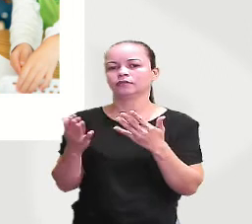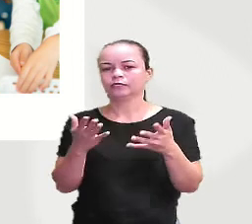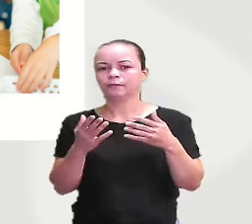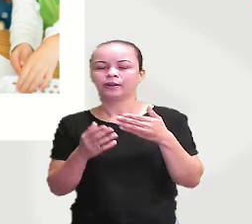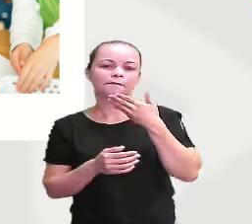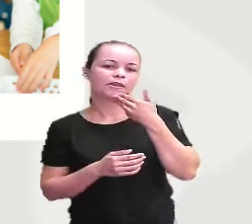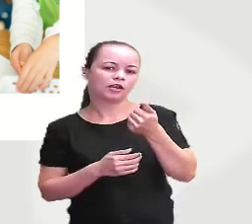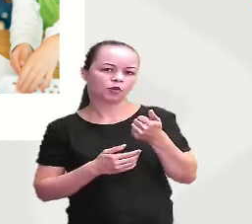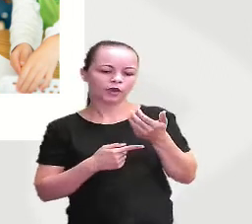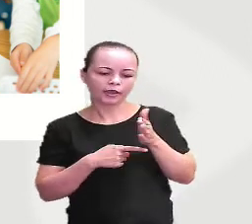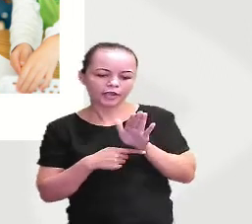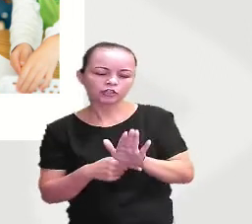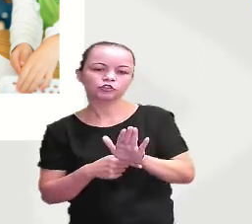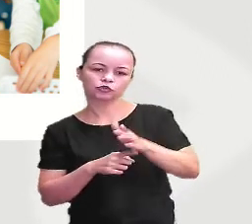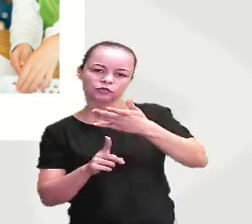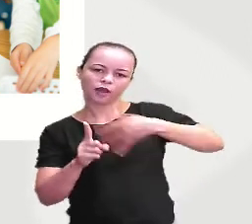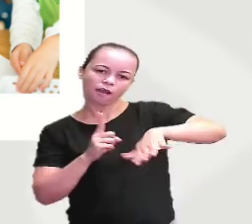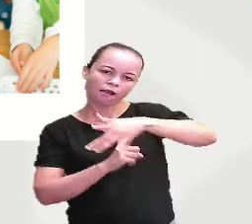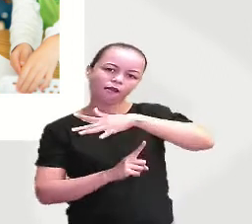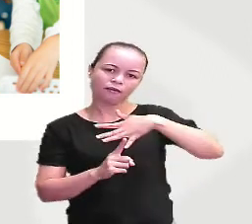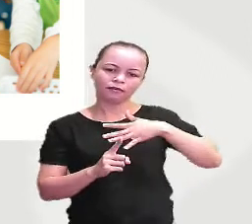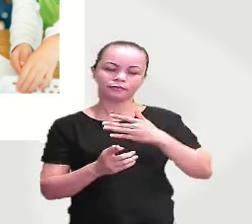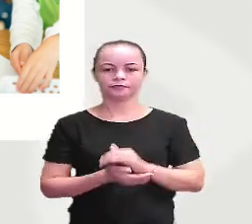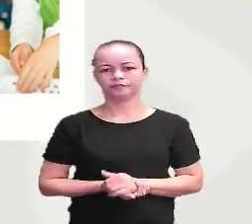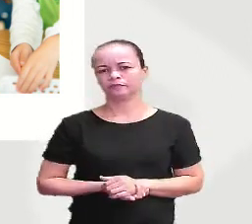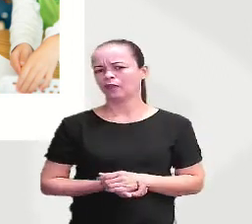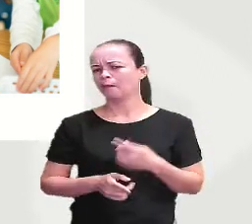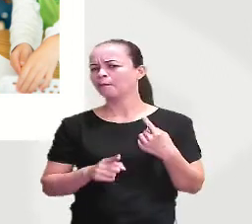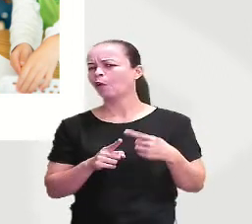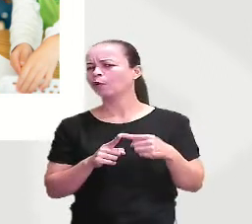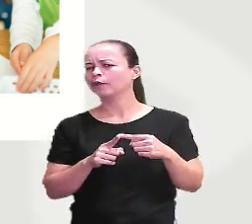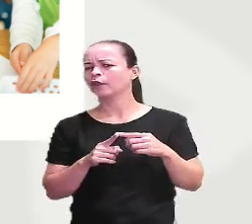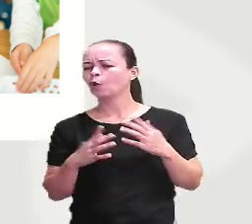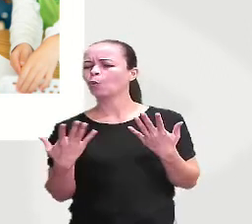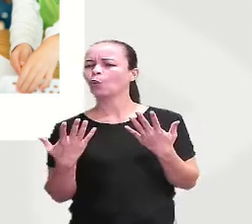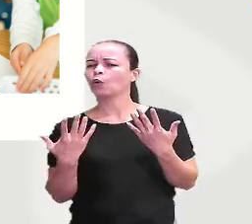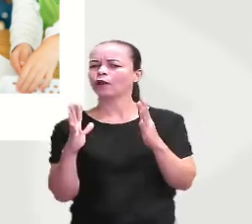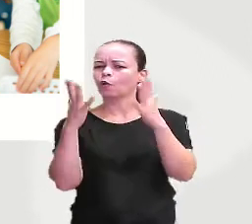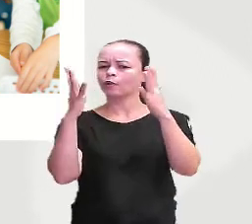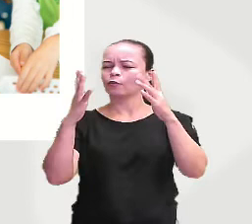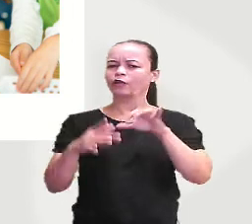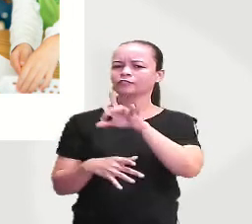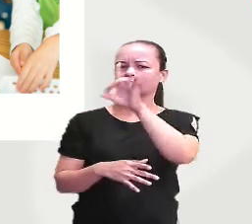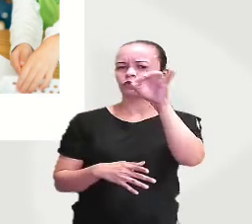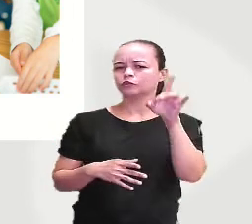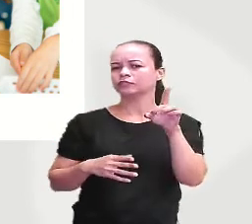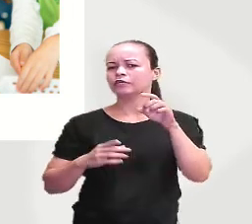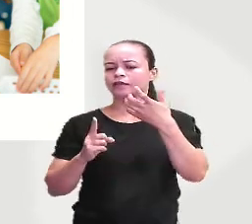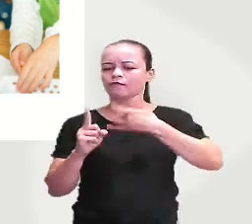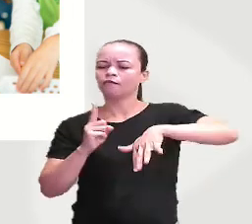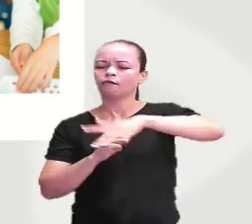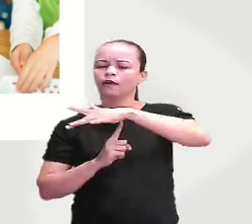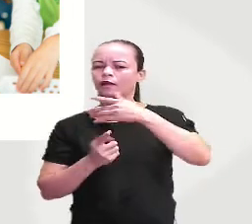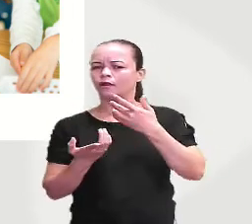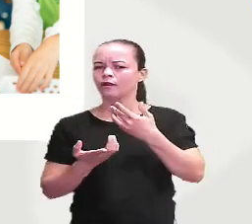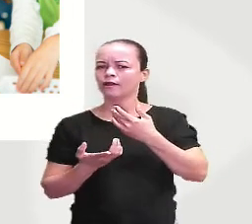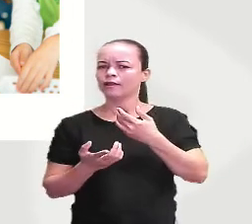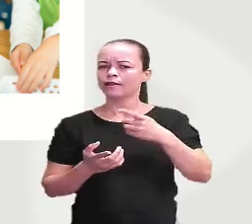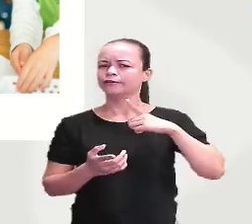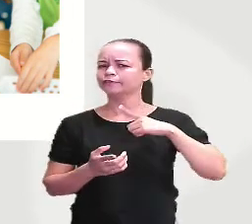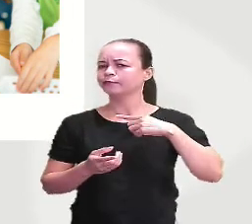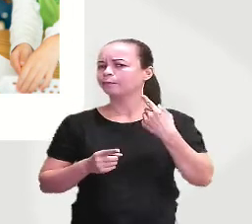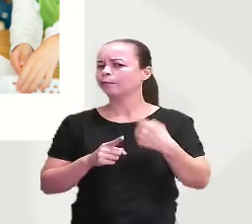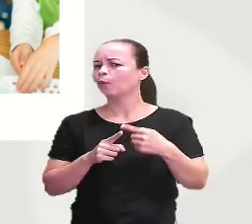e contribuir com o meio ambiente. E o porquê? Que dia é esse? Dia do Meio Ambiente. Para que ele existe? Para que ele foi